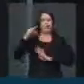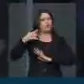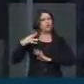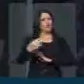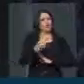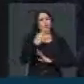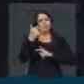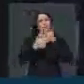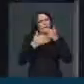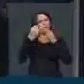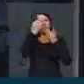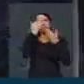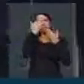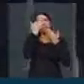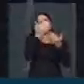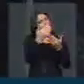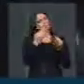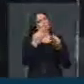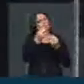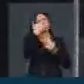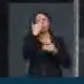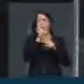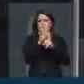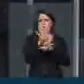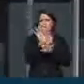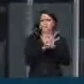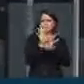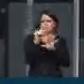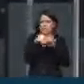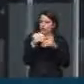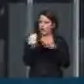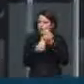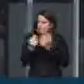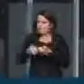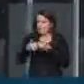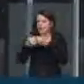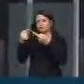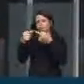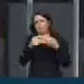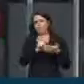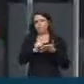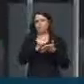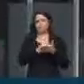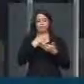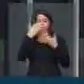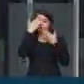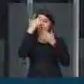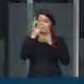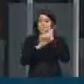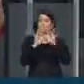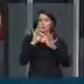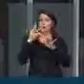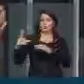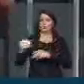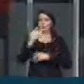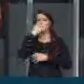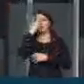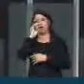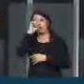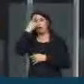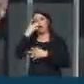deles, eu agradeço a todos que contribuíram tecnicamente. Mas quero também deixar um agradecimento especial a todos os